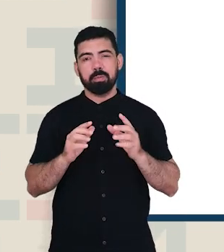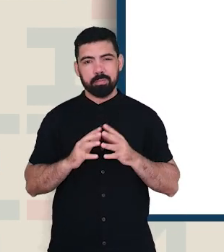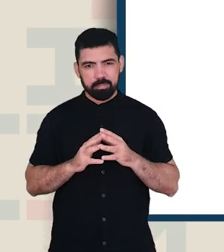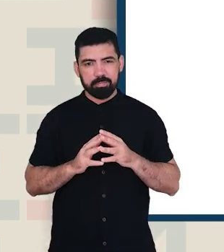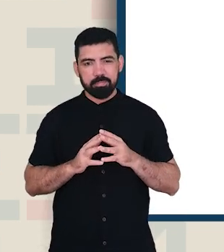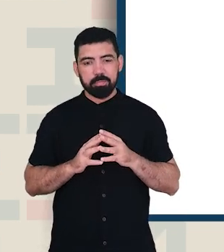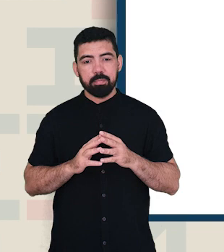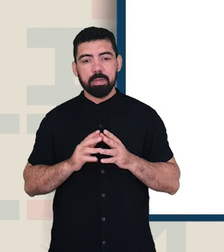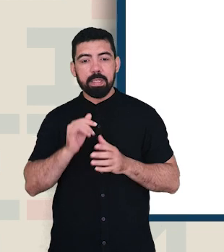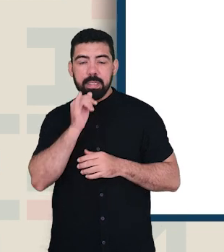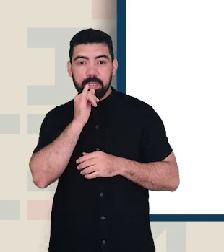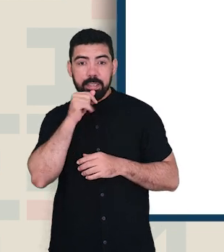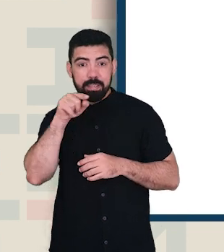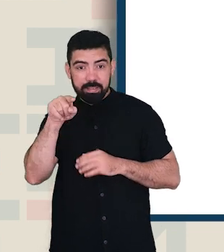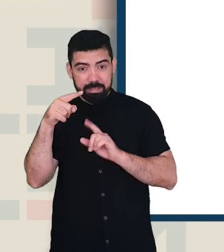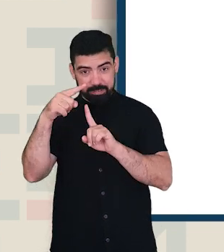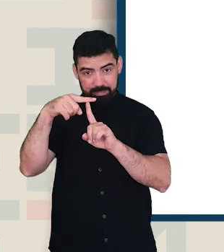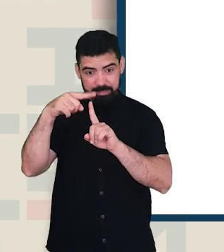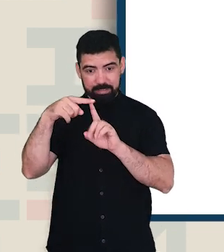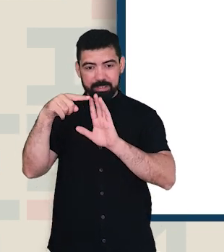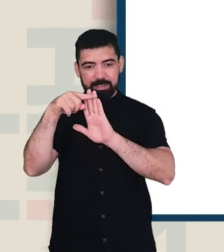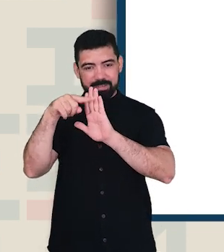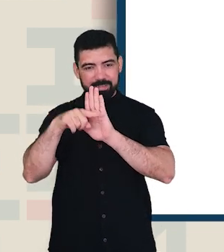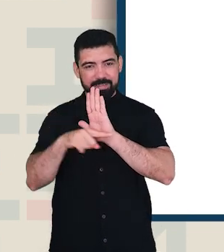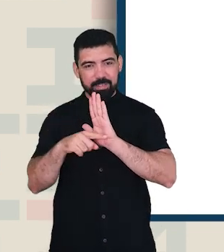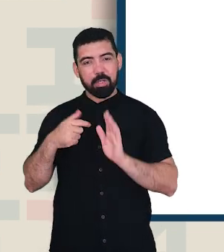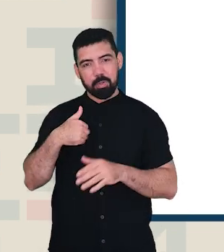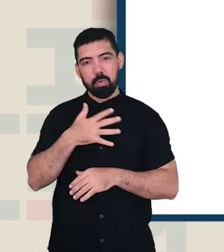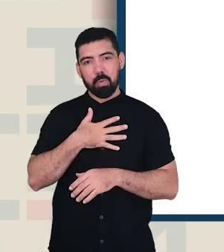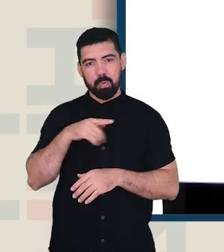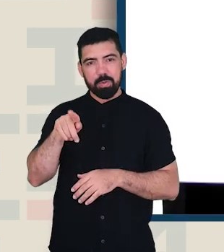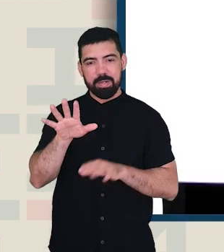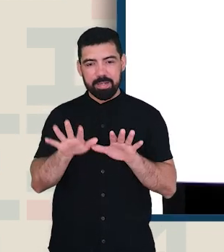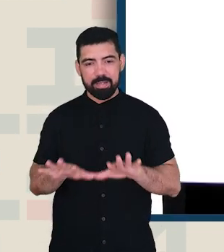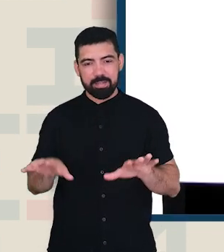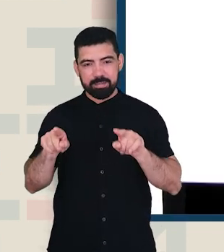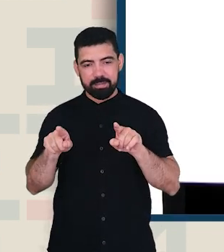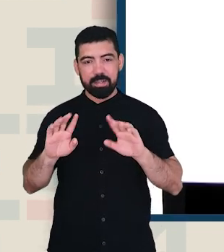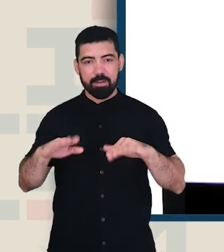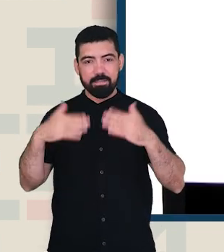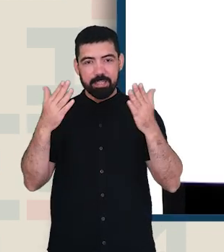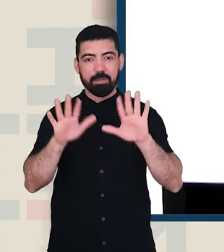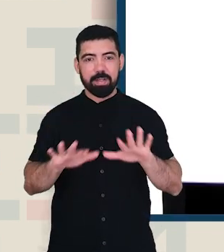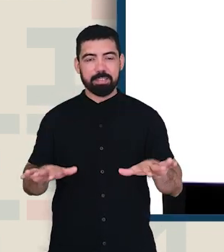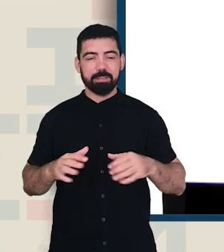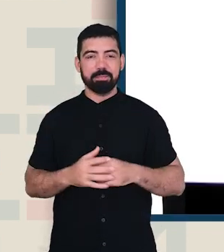do encanto deste tipo de programas, pelo menos nesse tipo de versões.